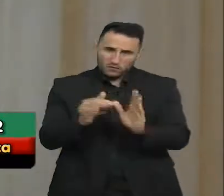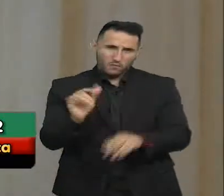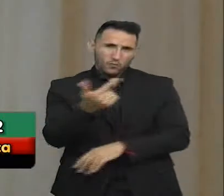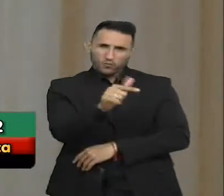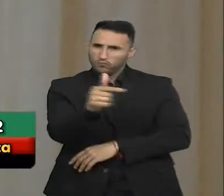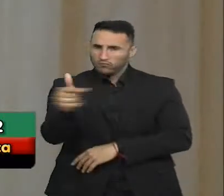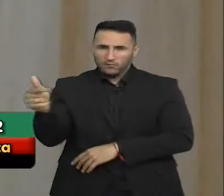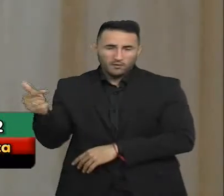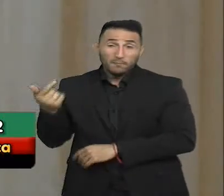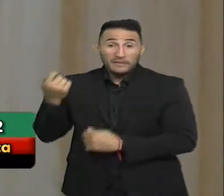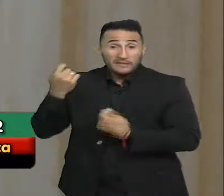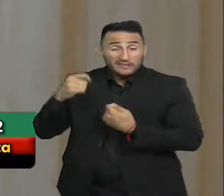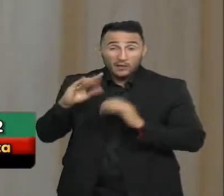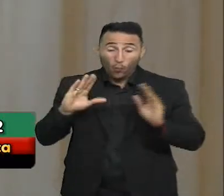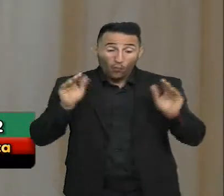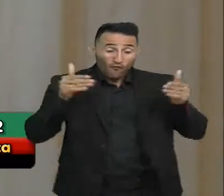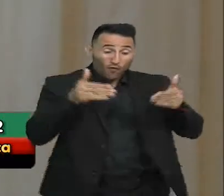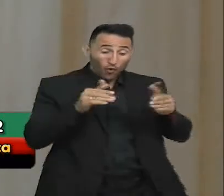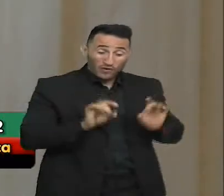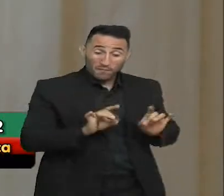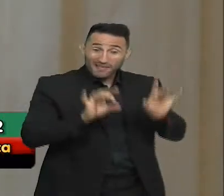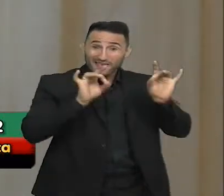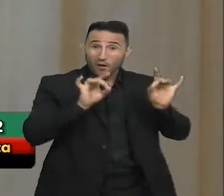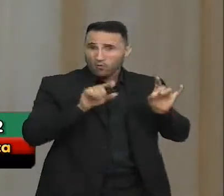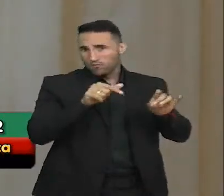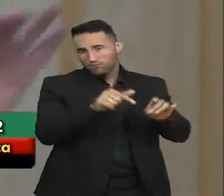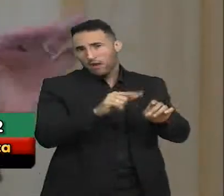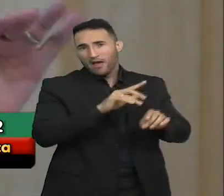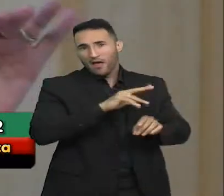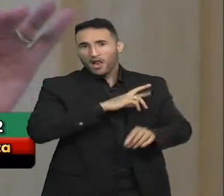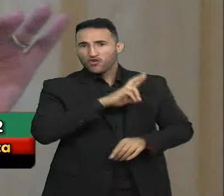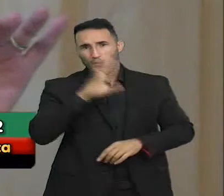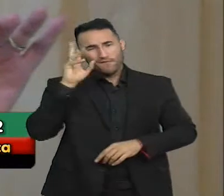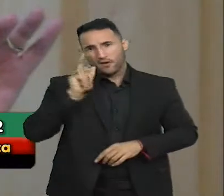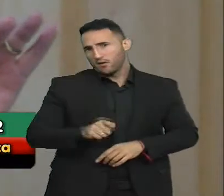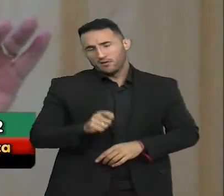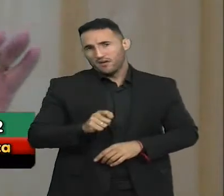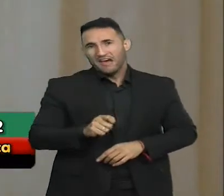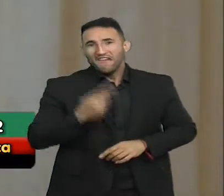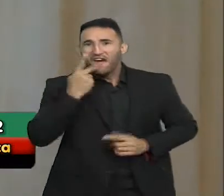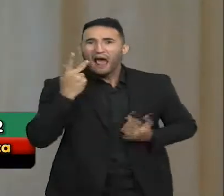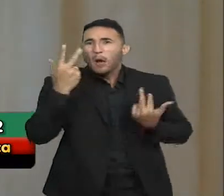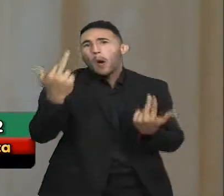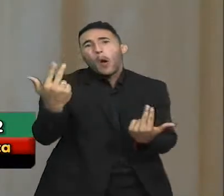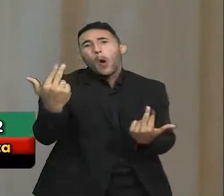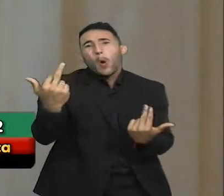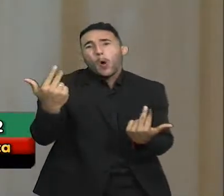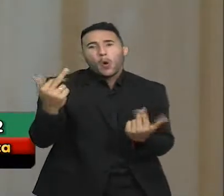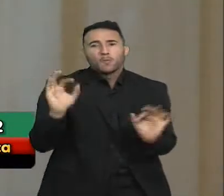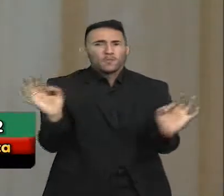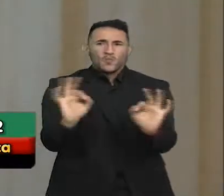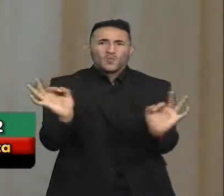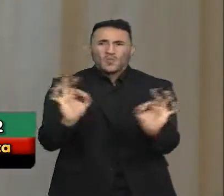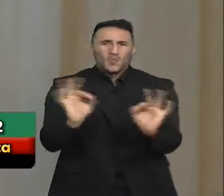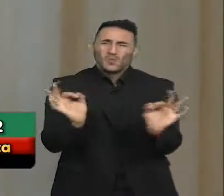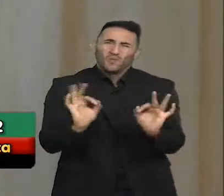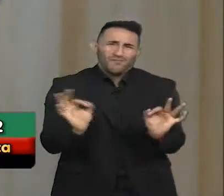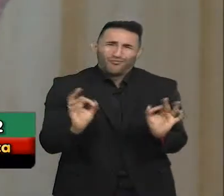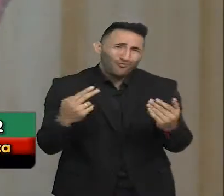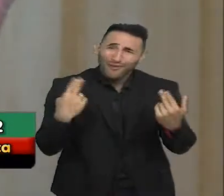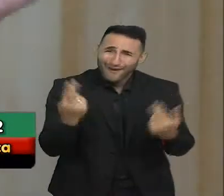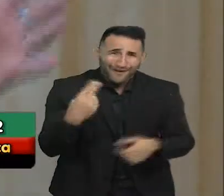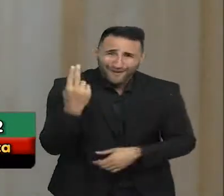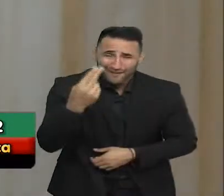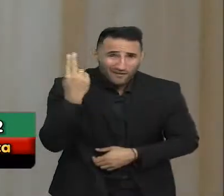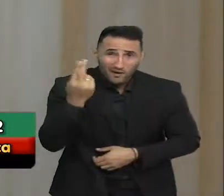um cuidado especial, Zazi. Tem que ter. Não dá para dizer que é a mesma coisa. Você não pode tratar igualmente